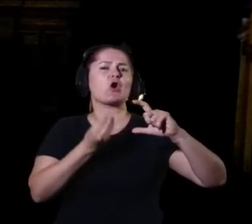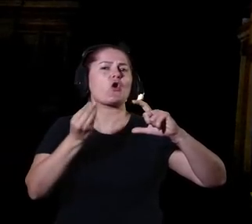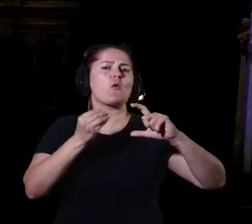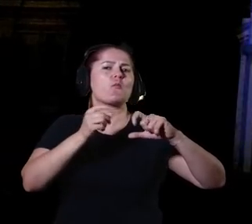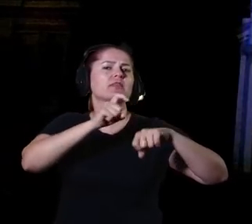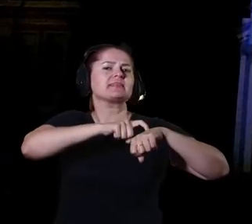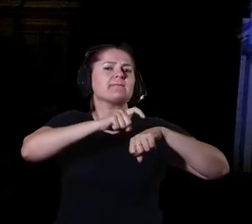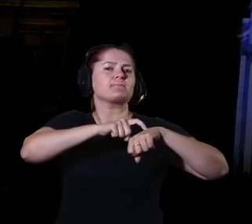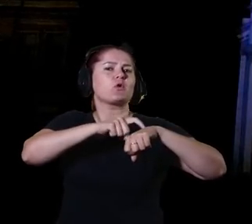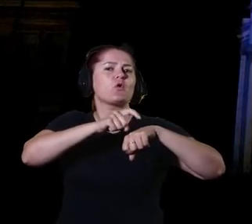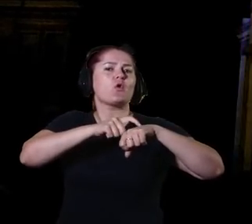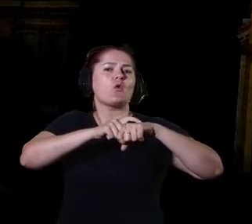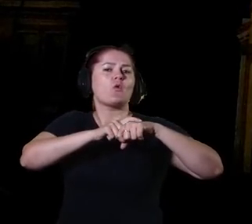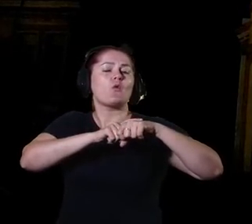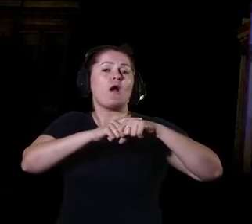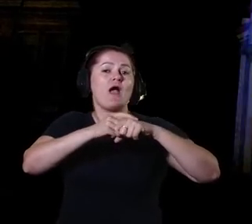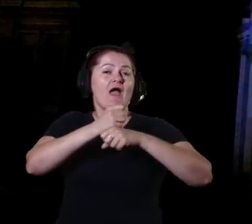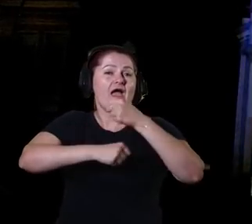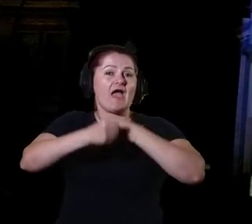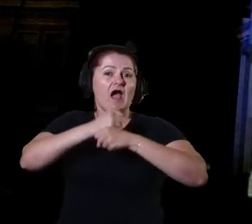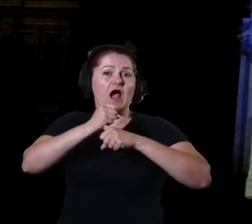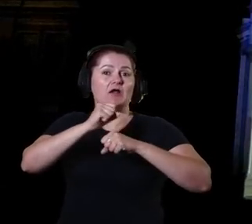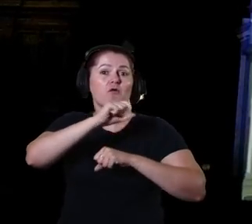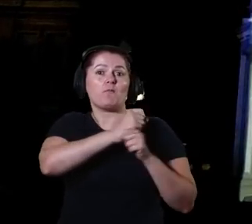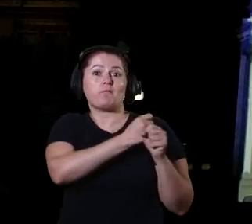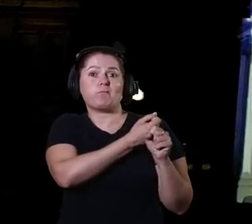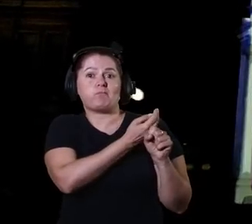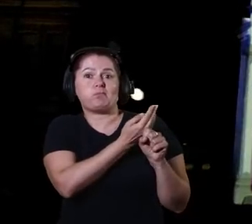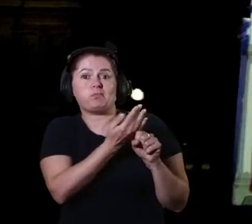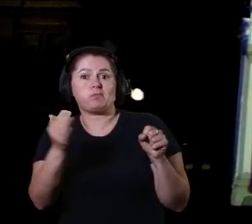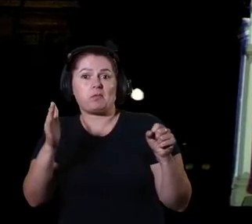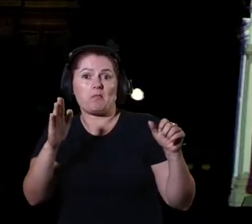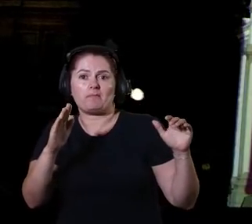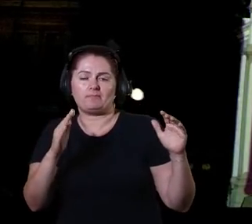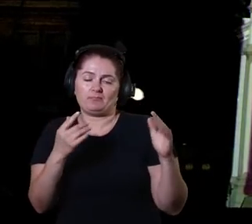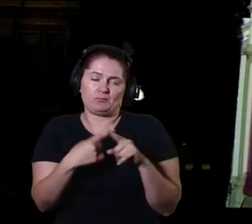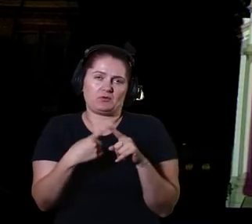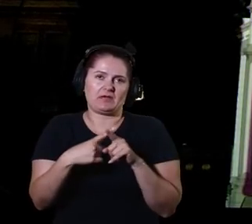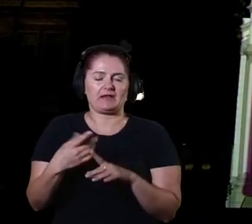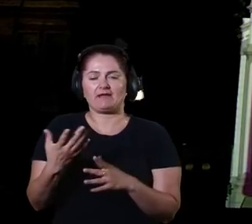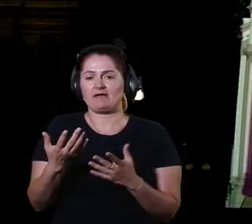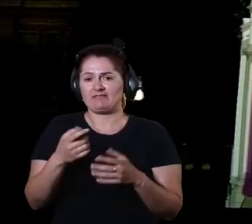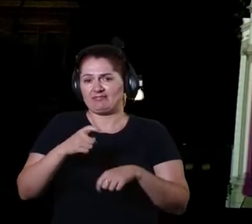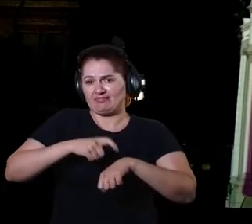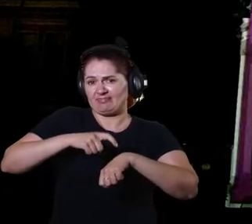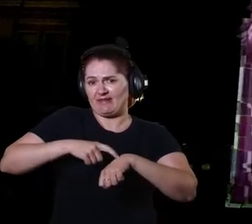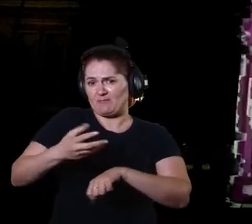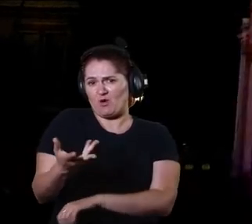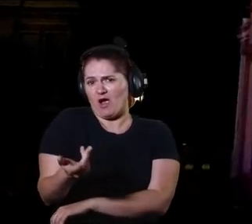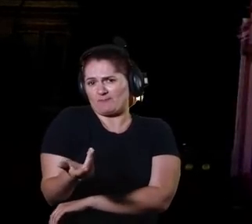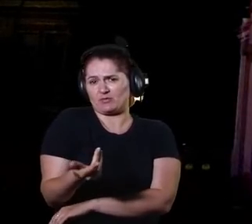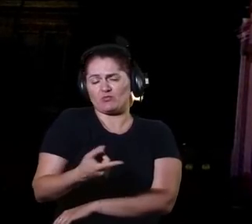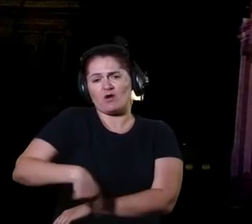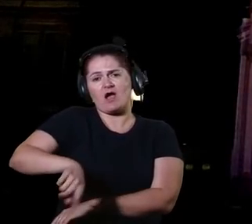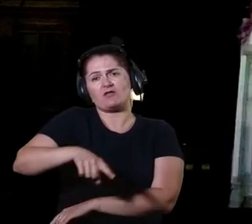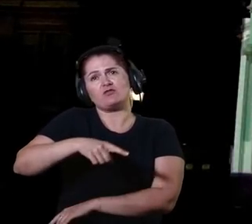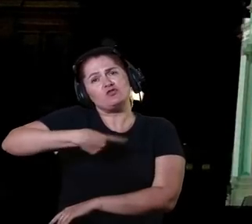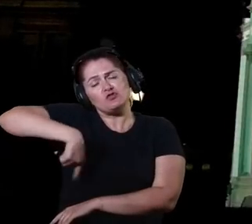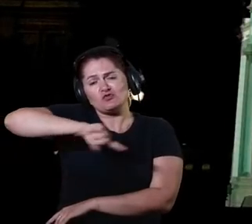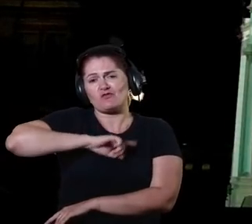muito rápido. Tem vezes que a gente sai de casa para trabalhar, são 7 horas, e a gente se diz, quando